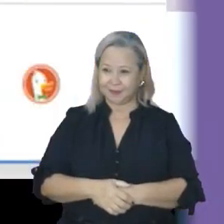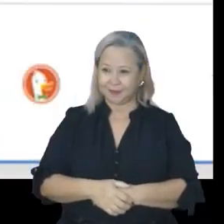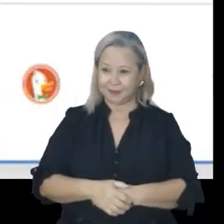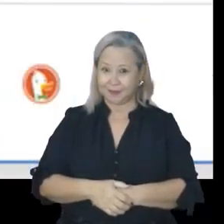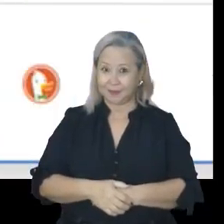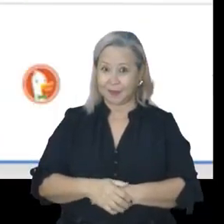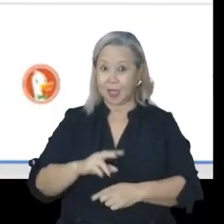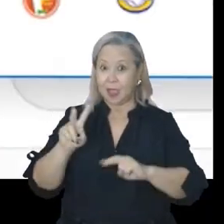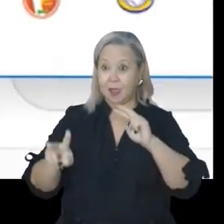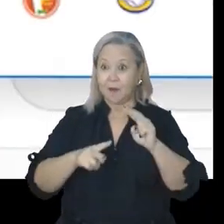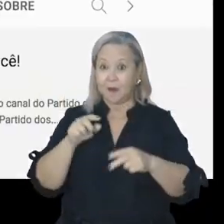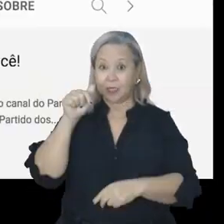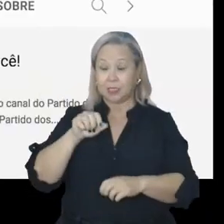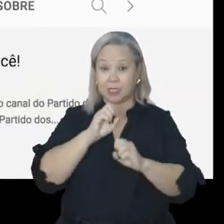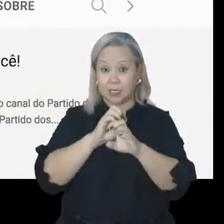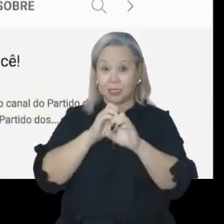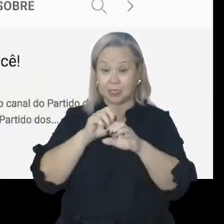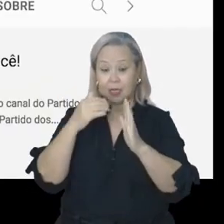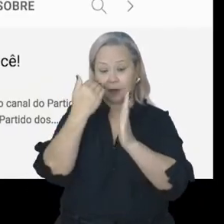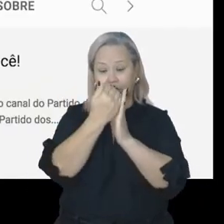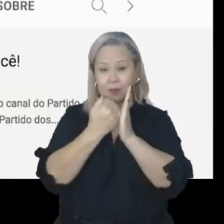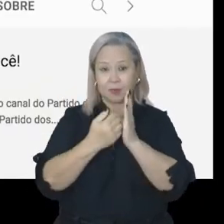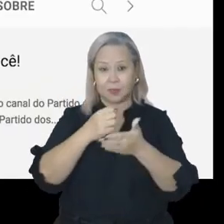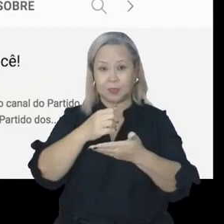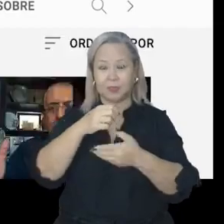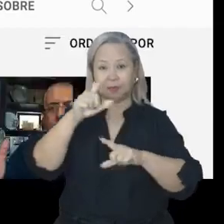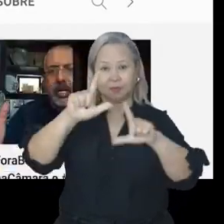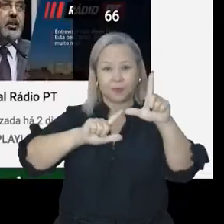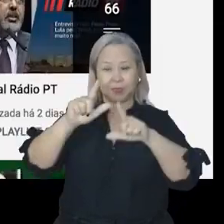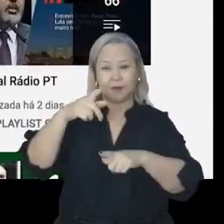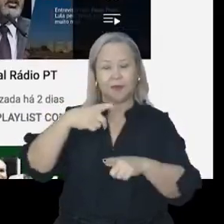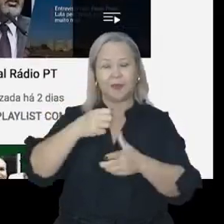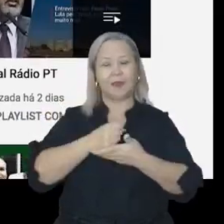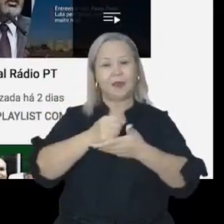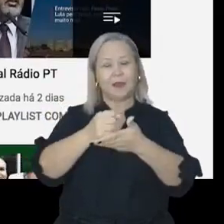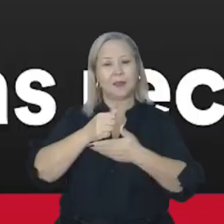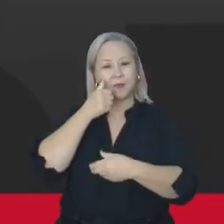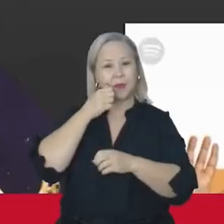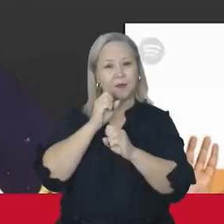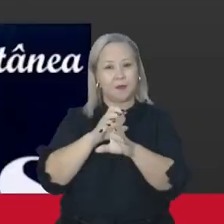Reveja esta e outras aulas na playlist TV Elas por Elas Formação, no